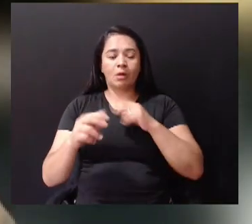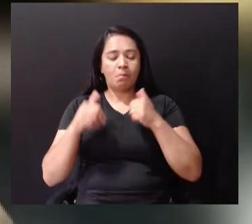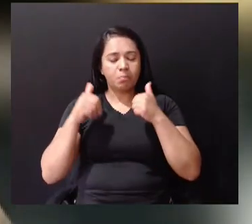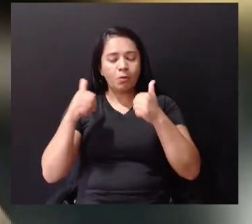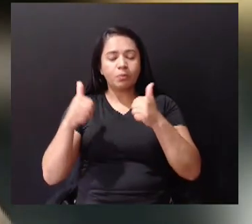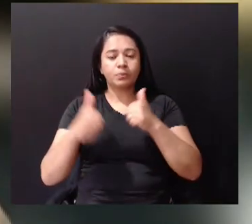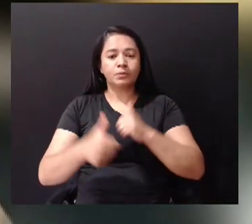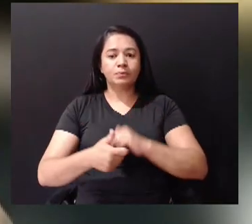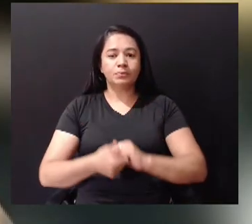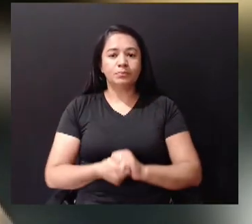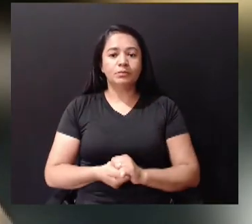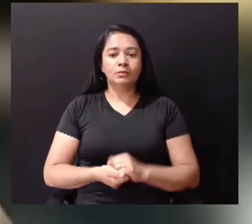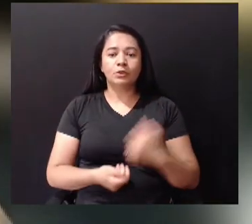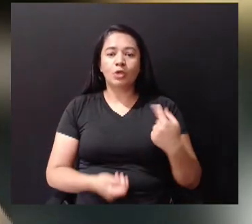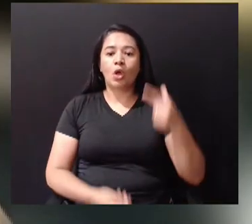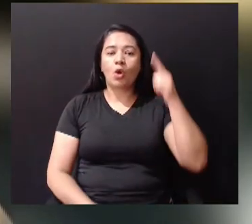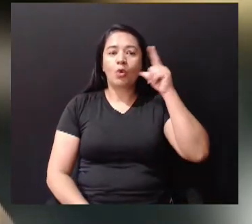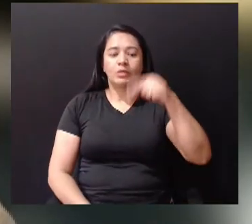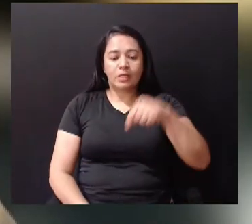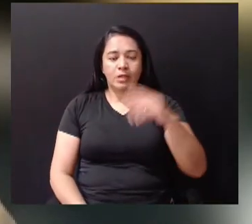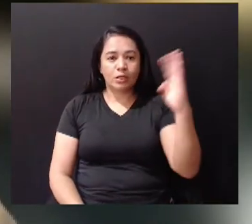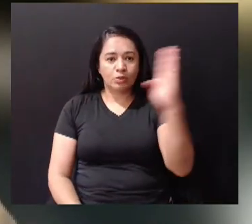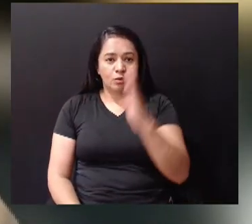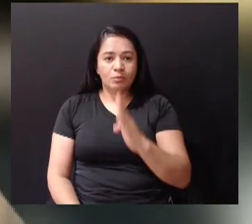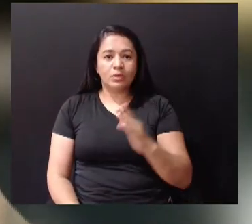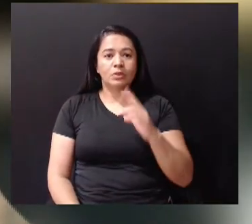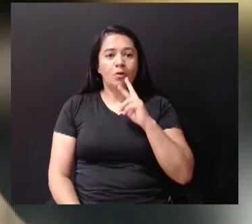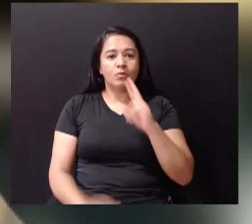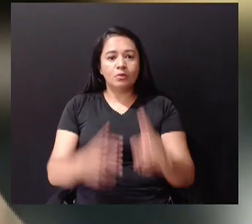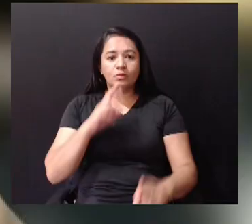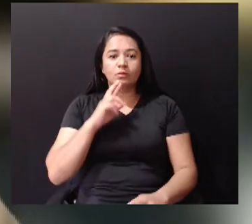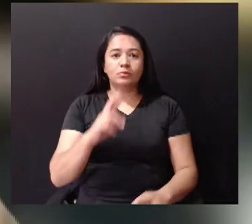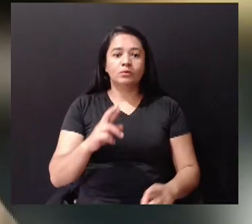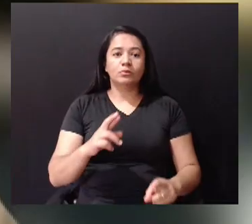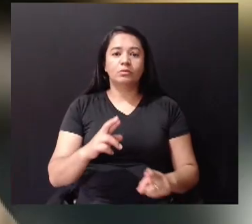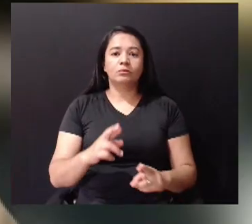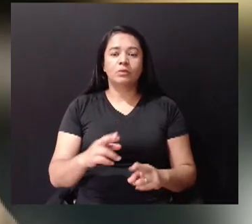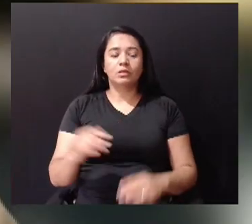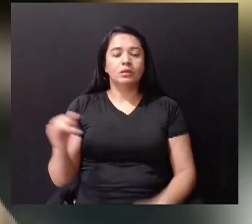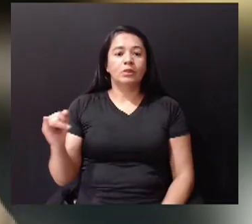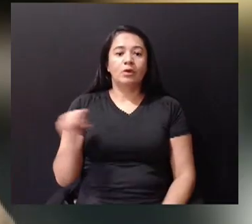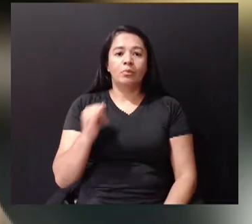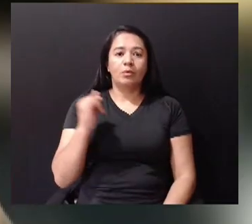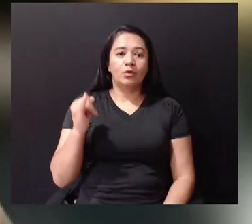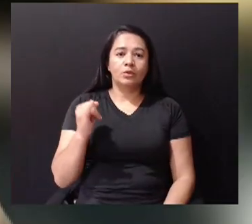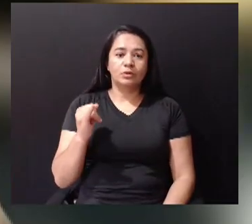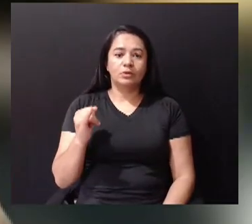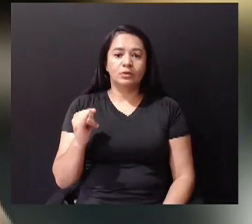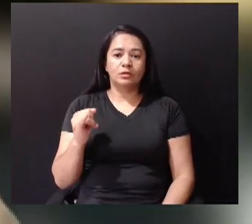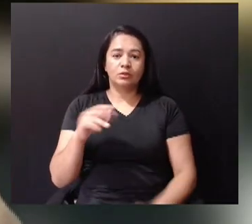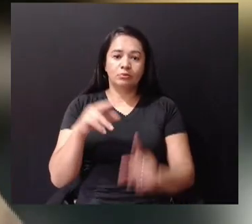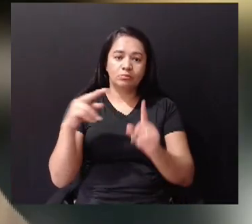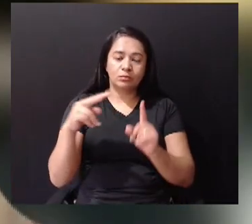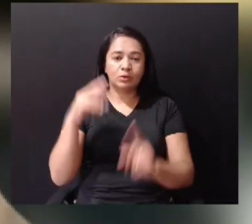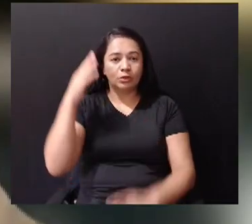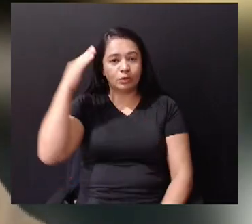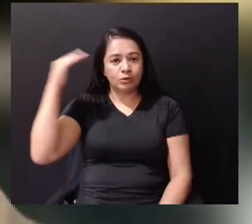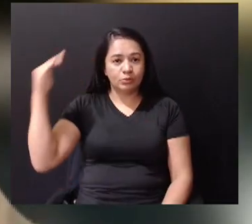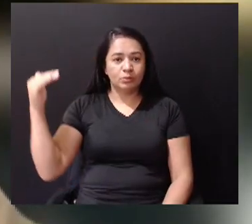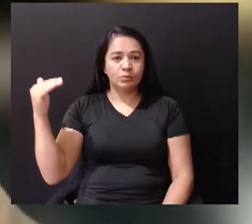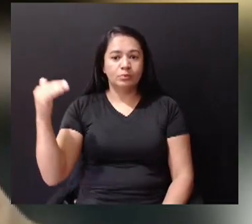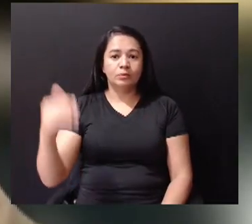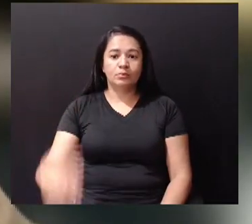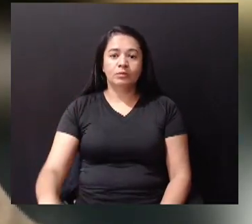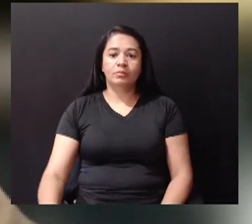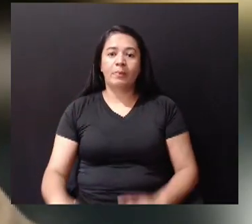consegue no Brasil, sim, resultados bastante importantes do ponto de vista de sucesso, mas não depende só